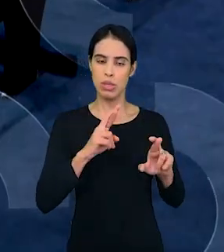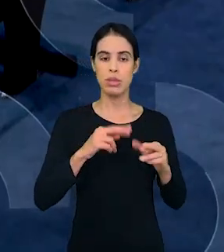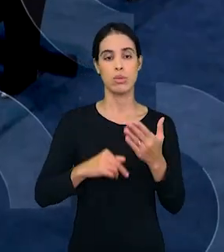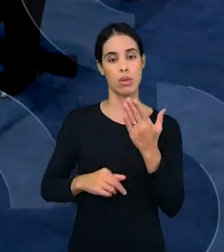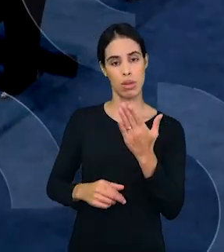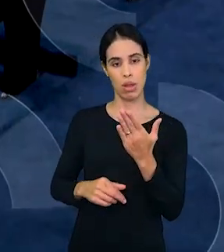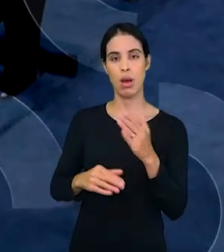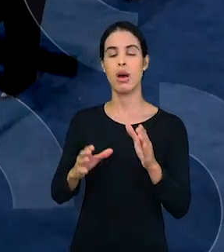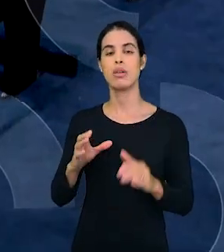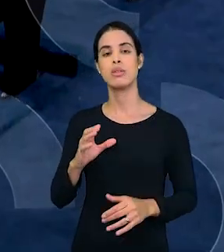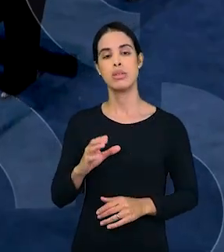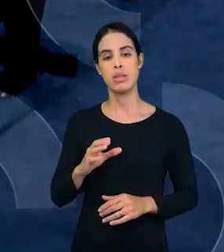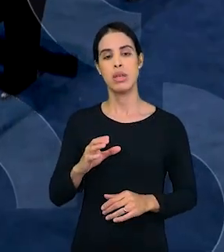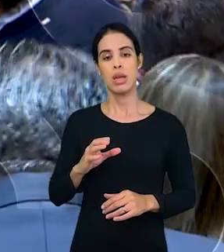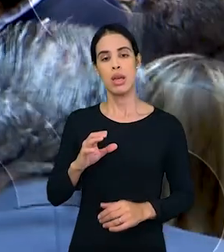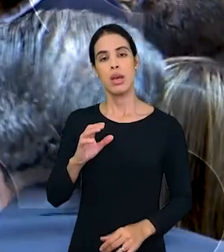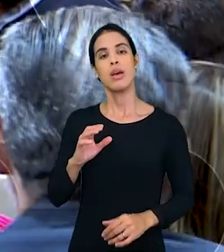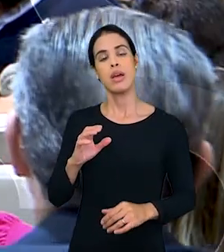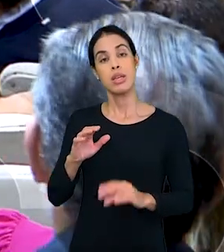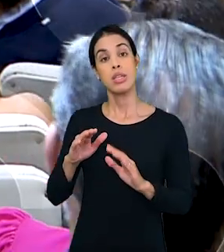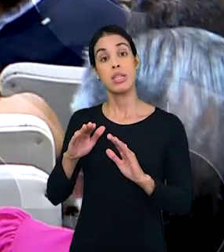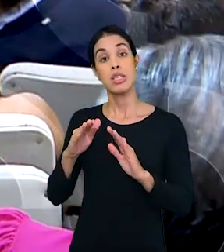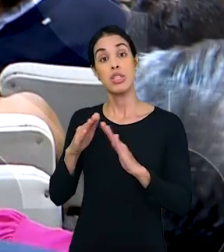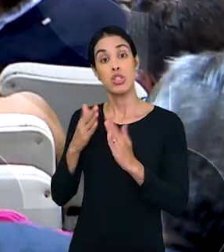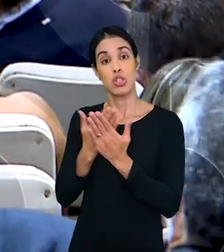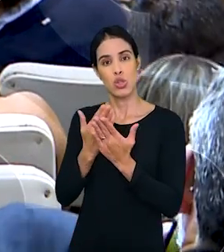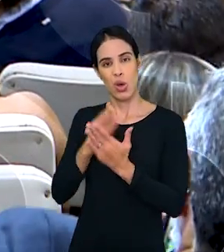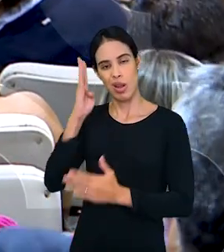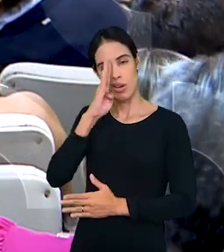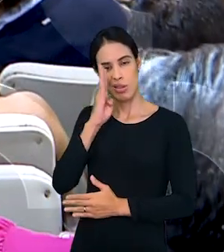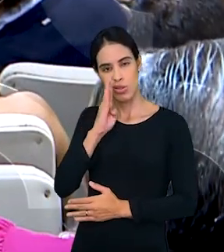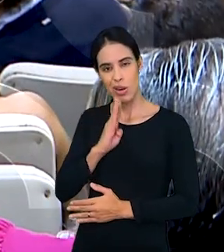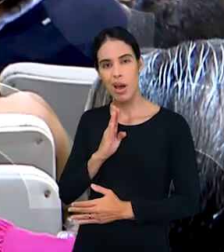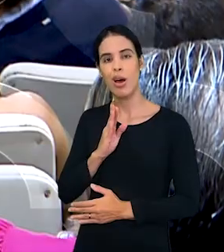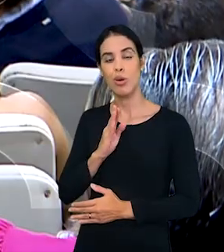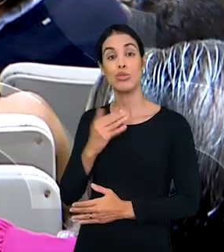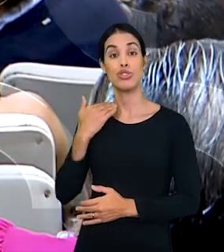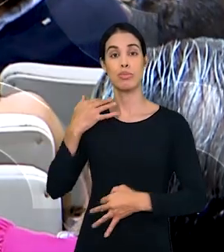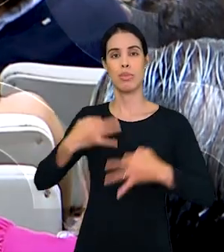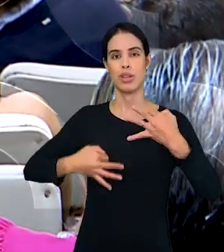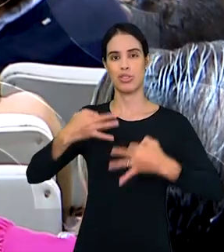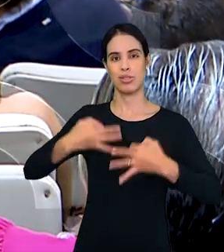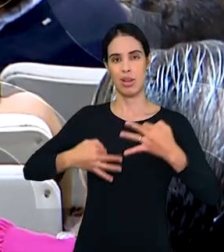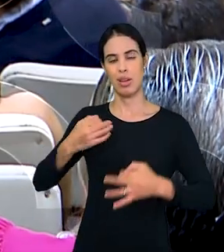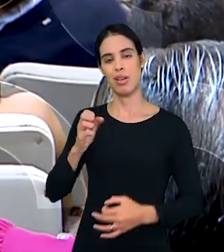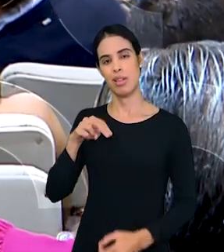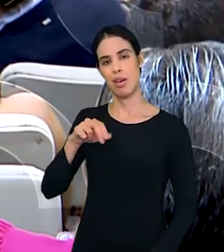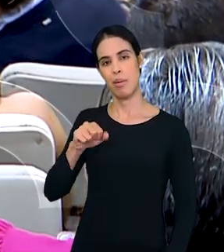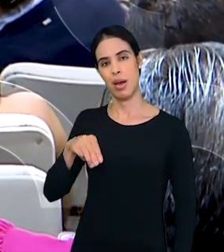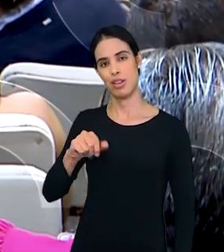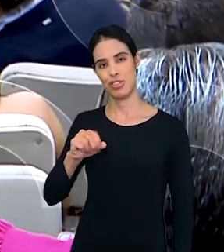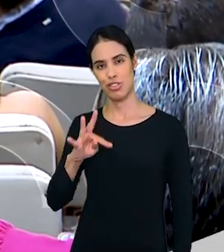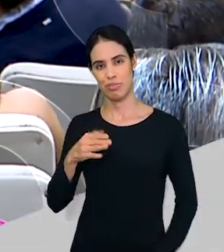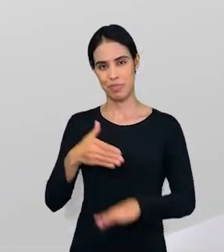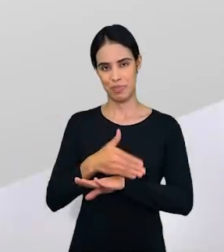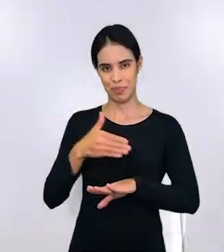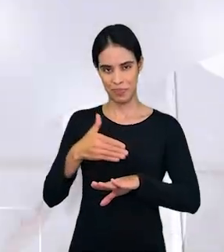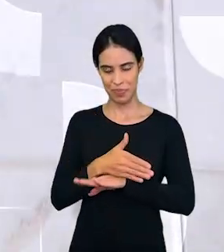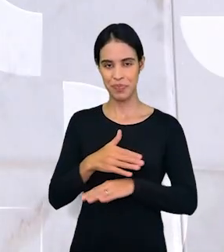em parceria com a Escola Nacional de Formação e Aperfeiçoamento de Magistrados do Trabalho, a ENAMAT.